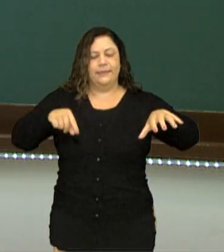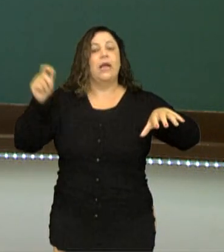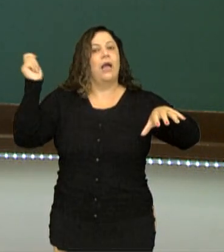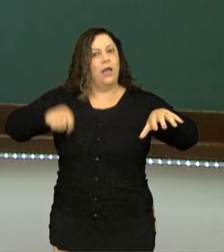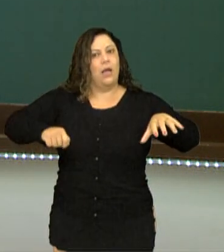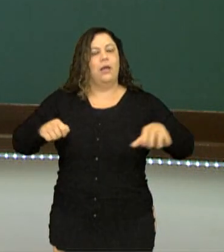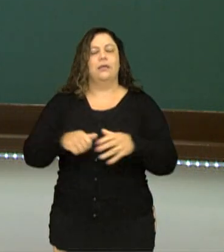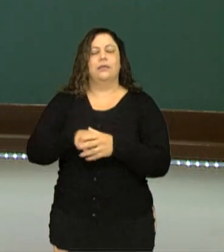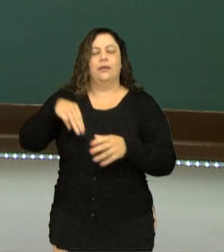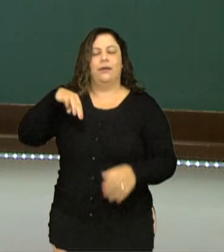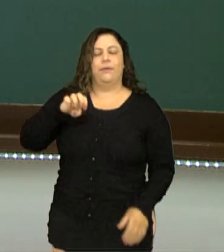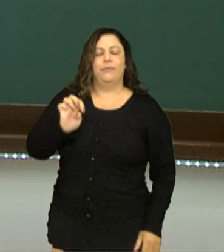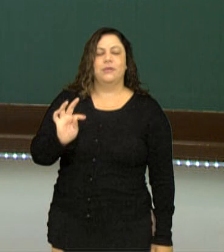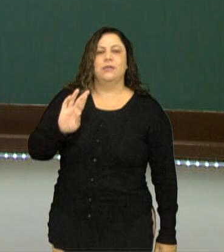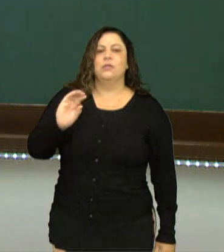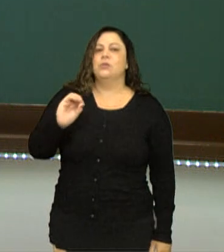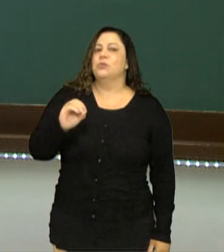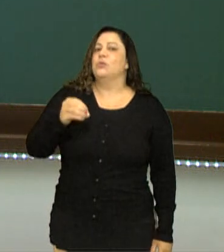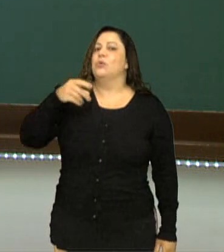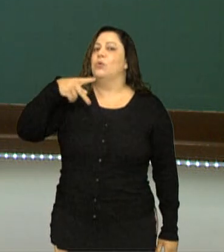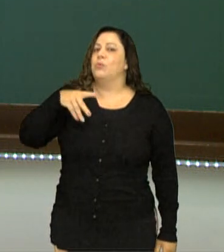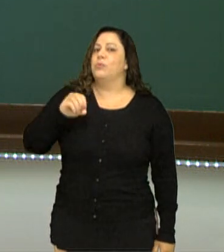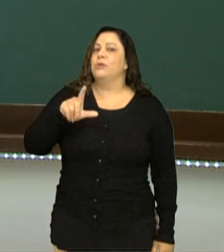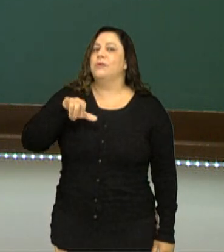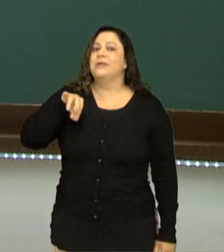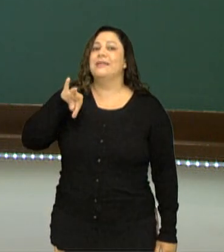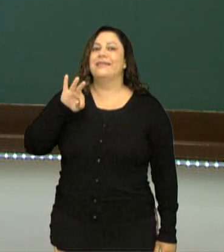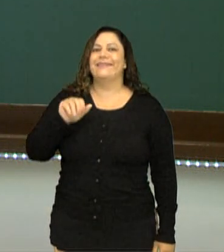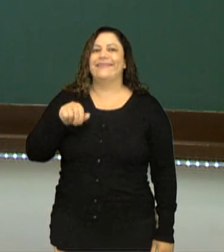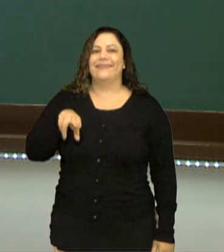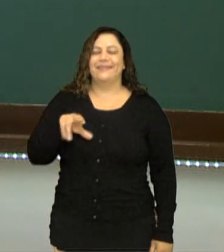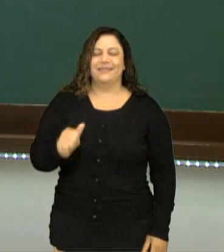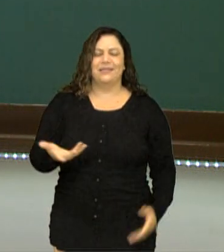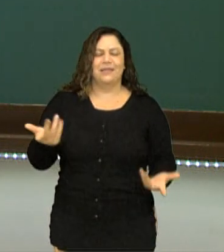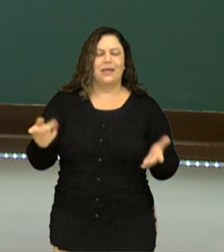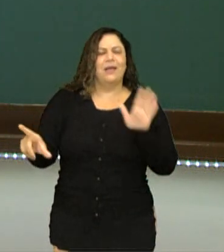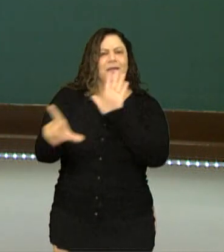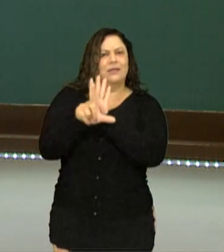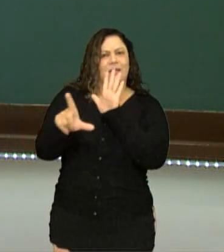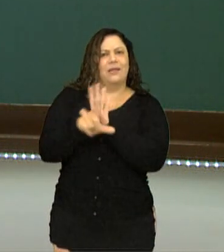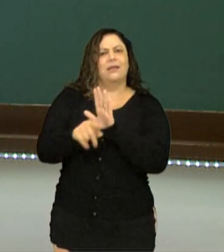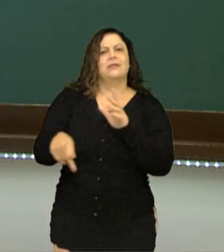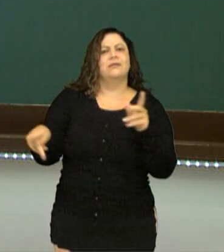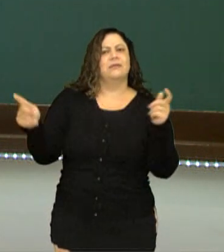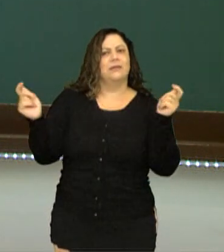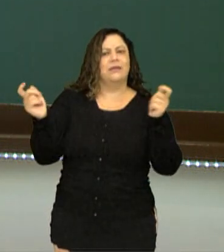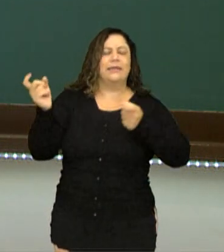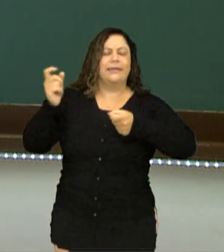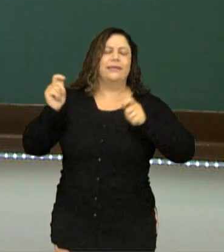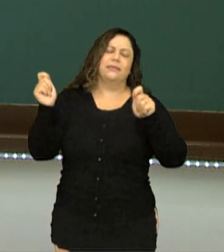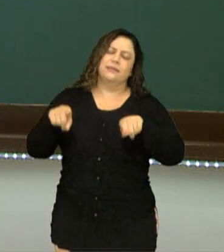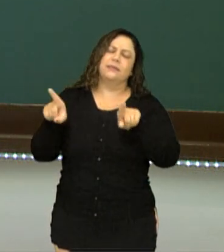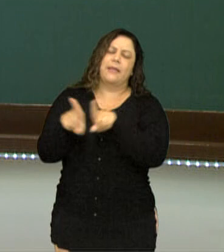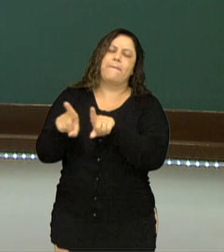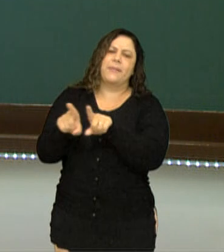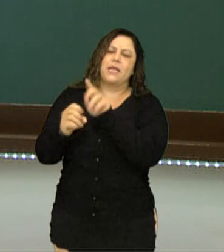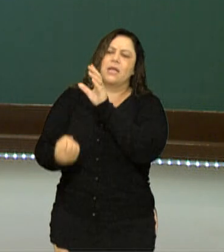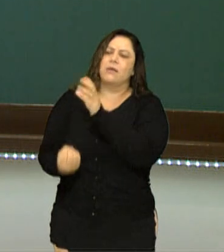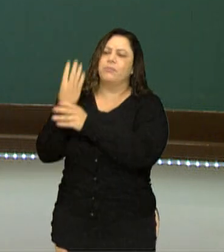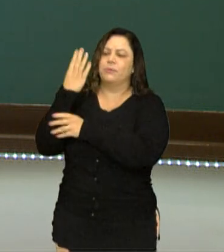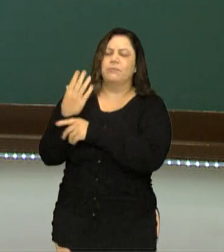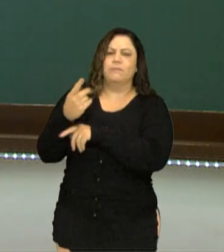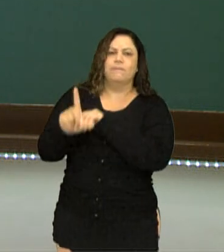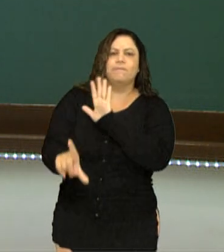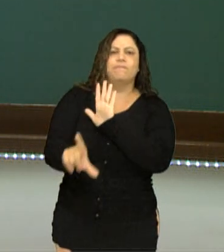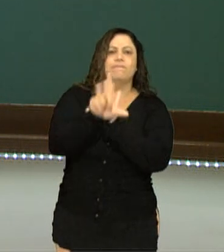região metropolitana. E aí elas são instituídas, né, por lei. As regiões metropolitanas são criadas a partir de leis,